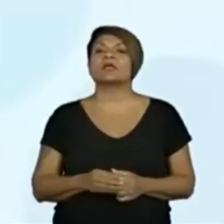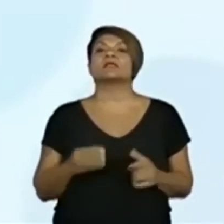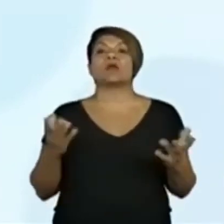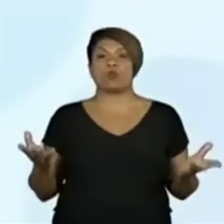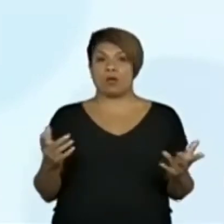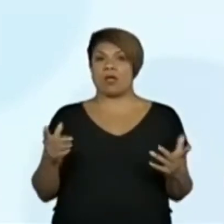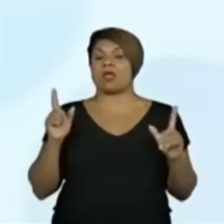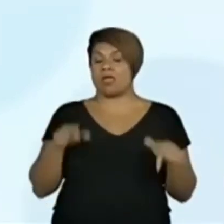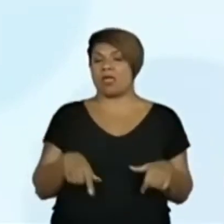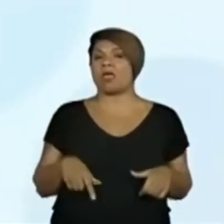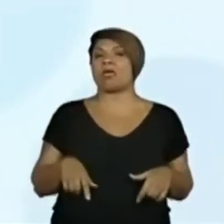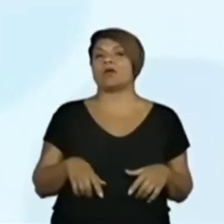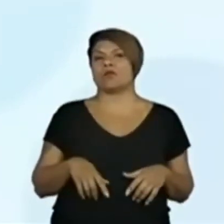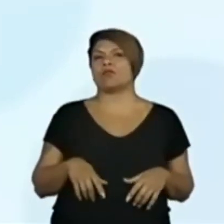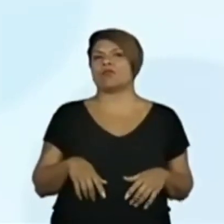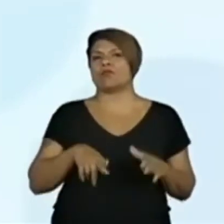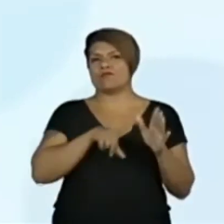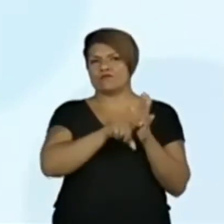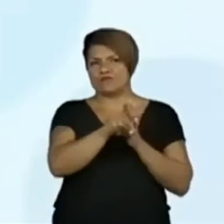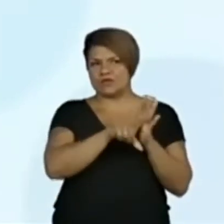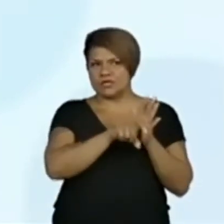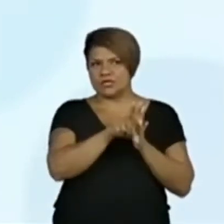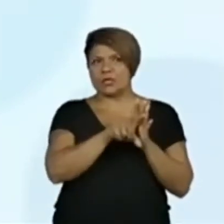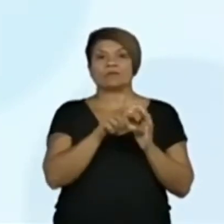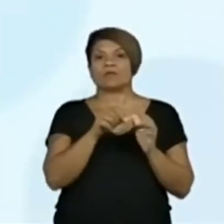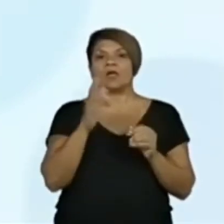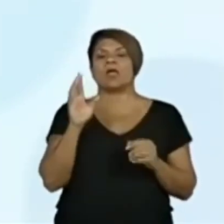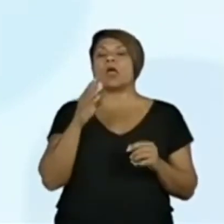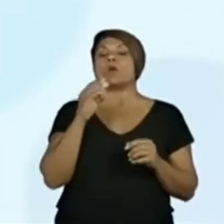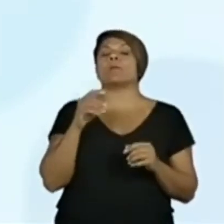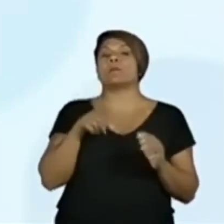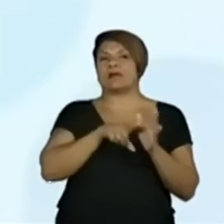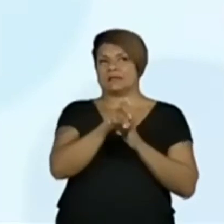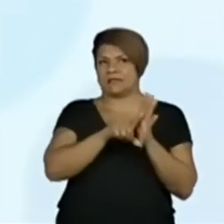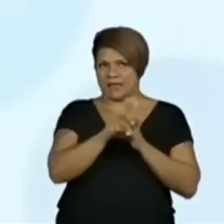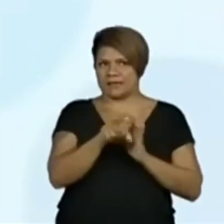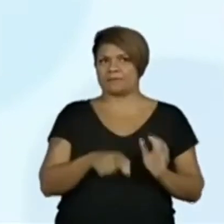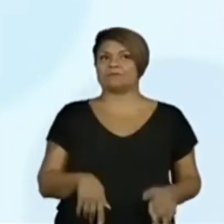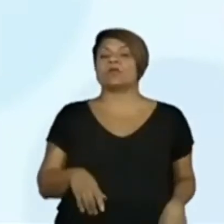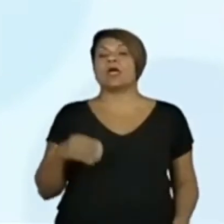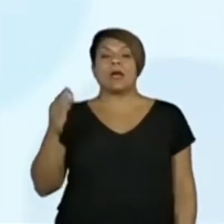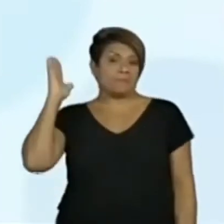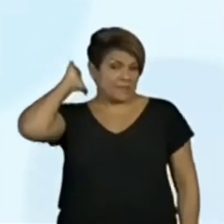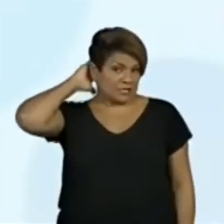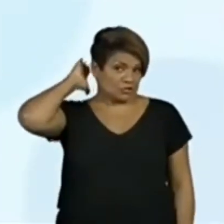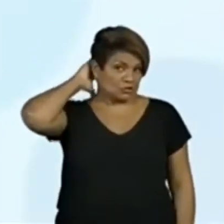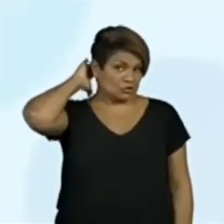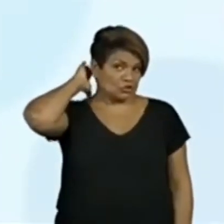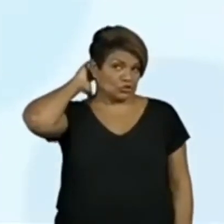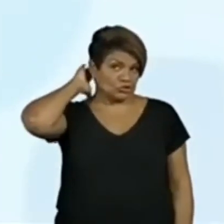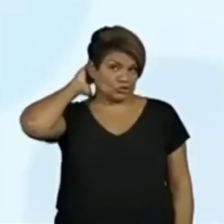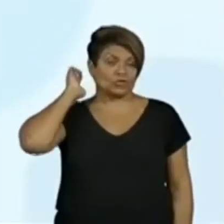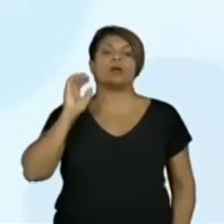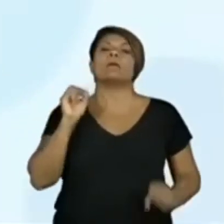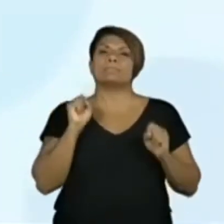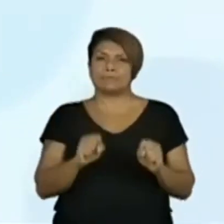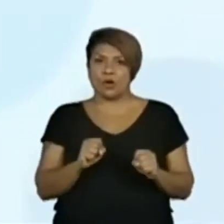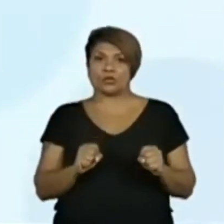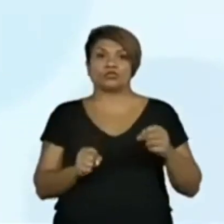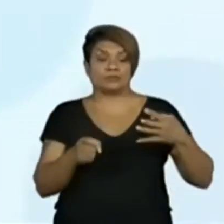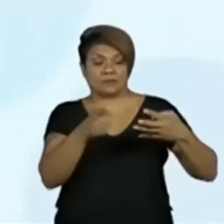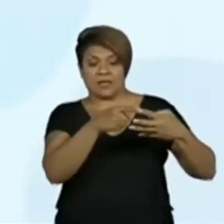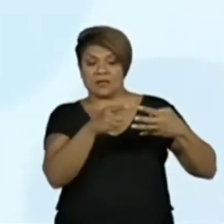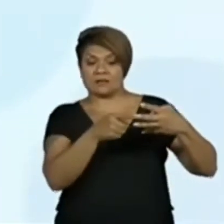É uma bactéria que causa a coqueluche. A meningite, a resposta ali já se antecipou, que ela é causada